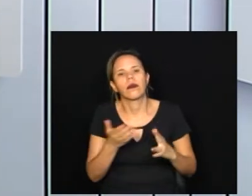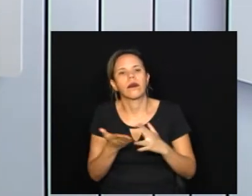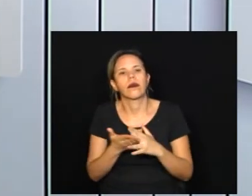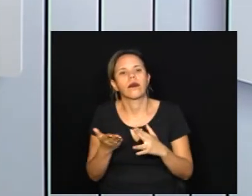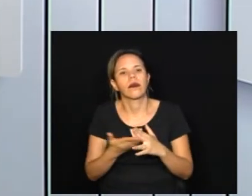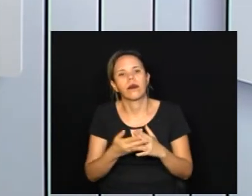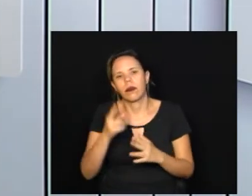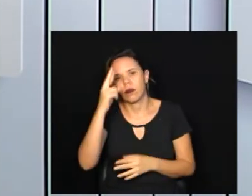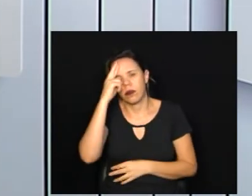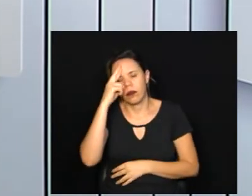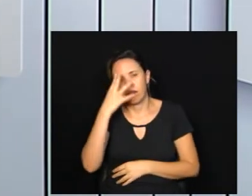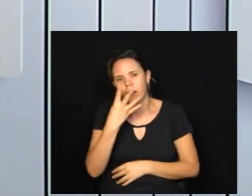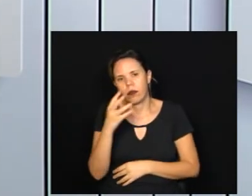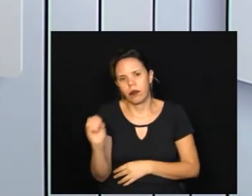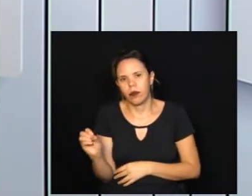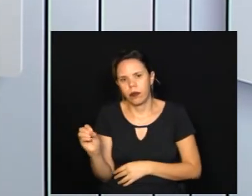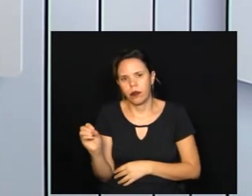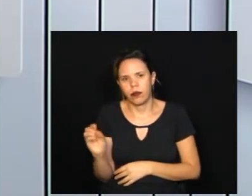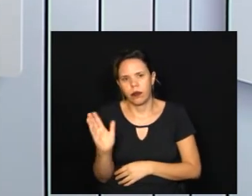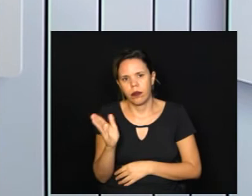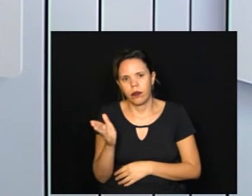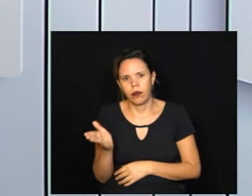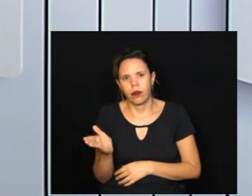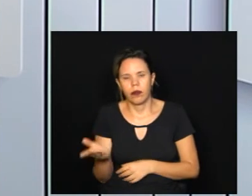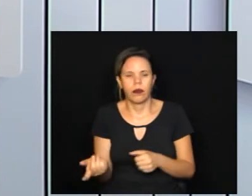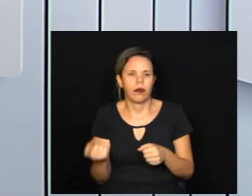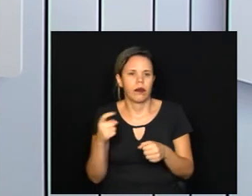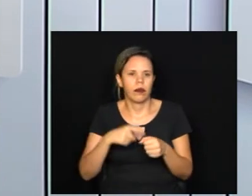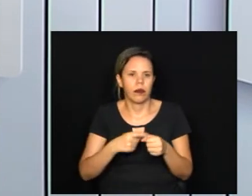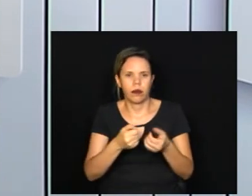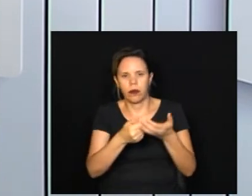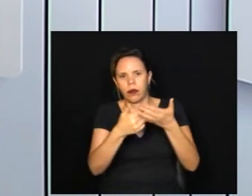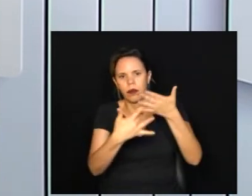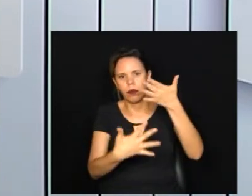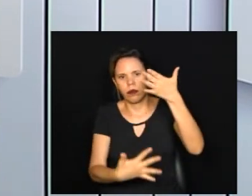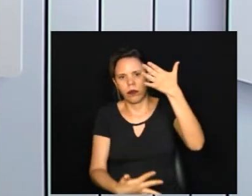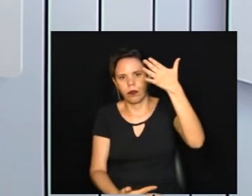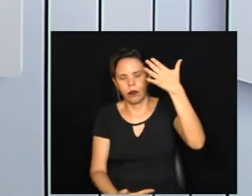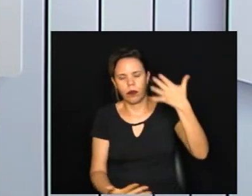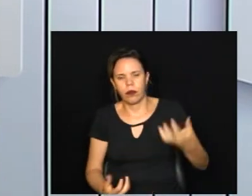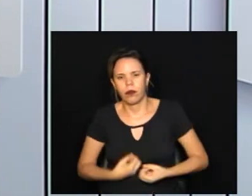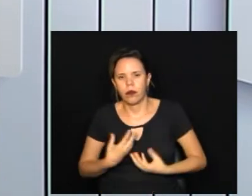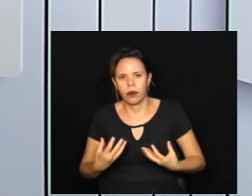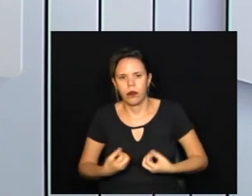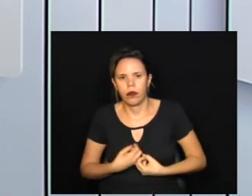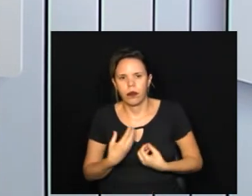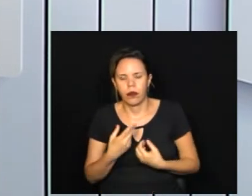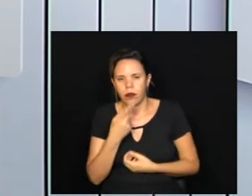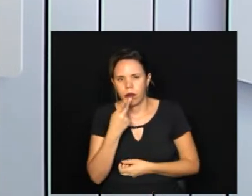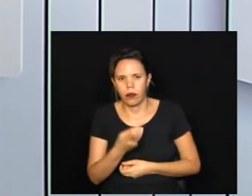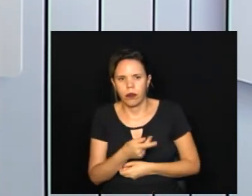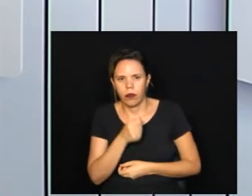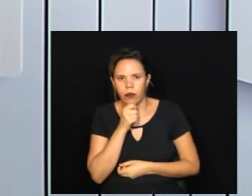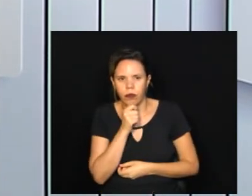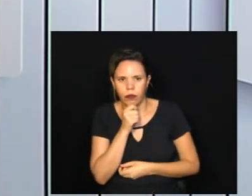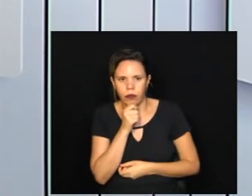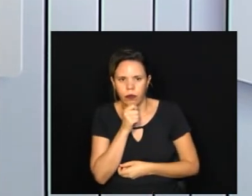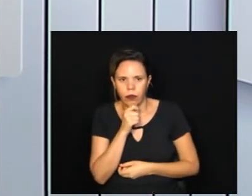intervalo, 12h40, e já a gente retorna. Tem muitas informações para a gente abordar ainda.